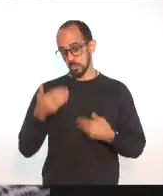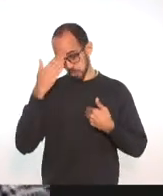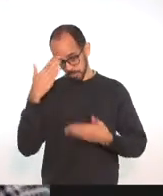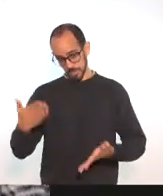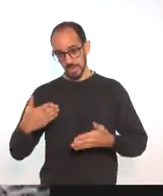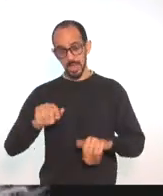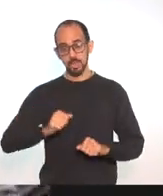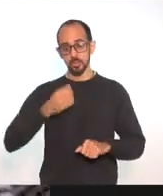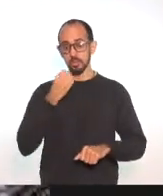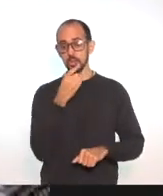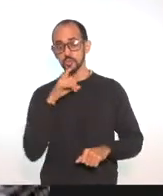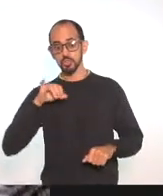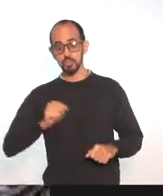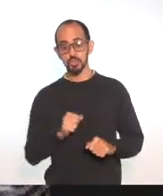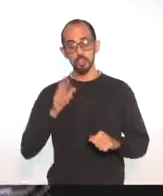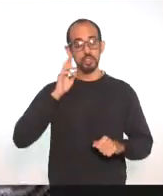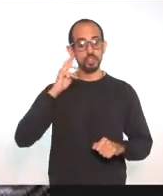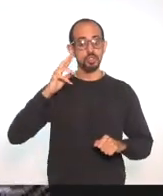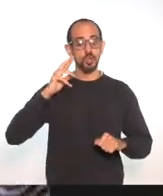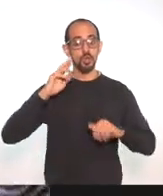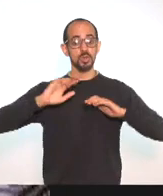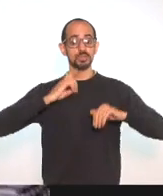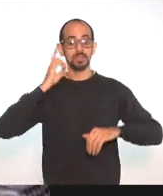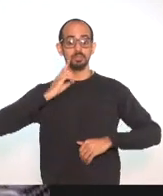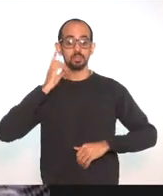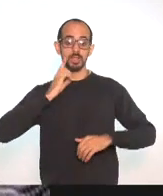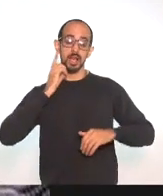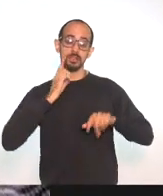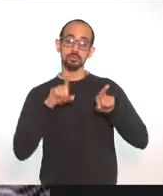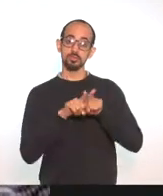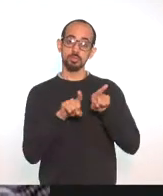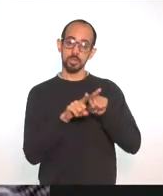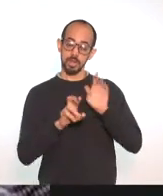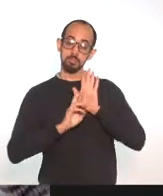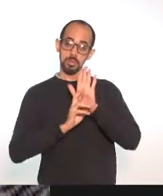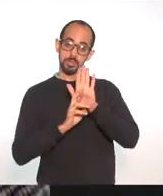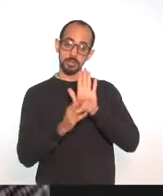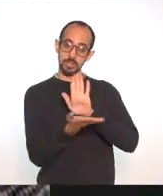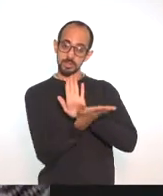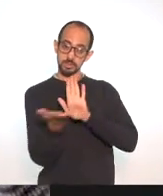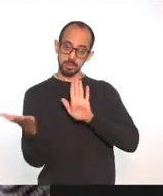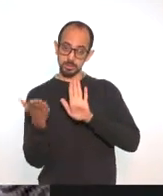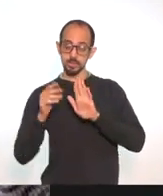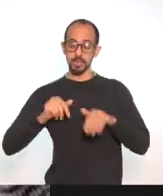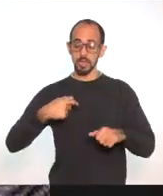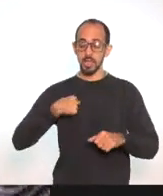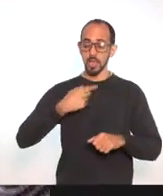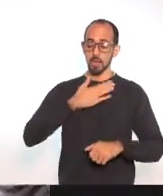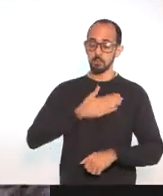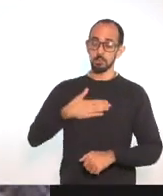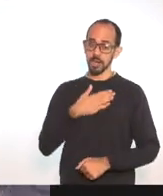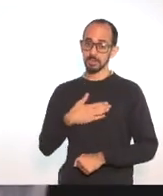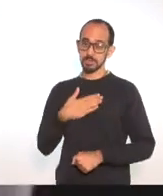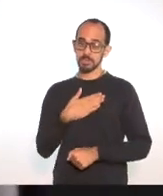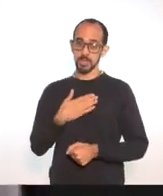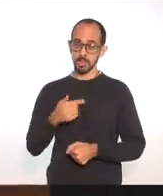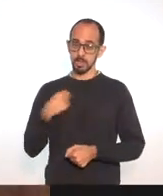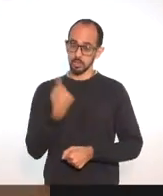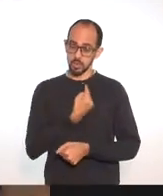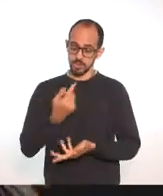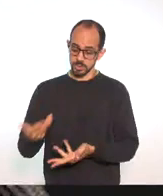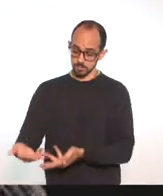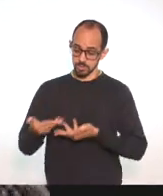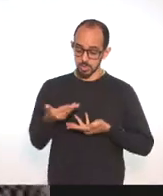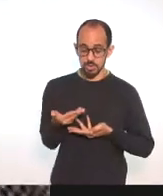dia a capazes de mais representantes é um prazer a casa Fluminense tem recebido esse convite uma